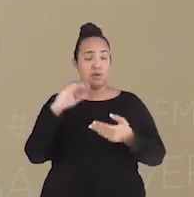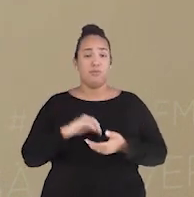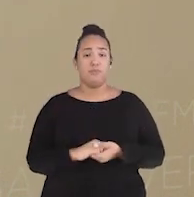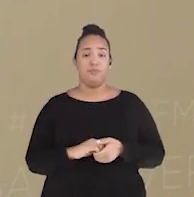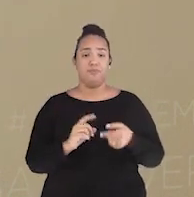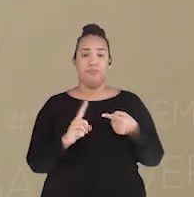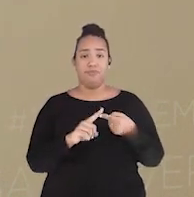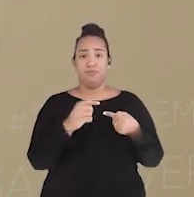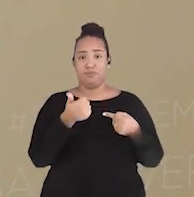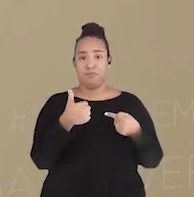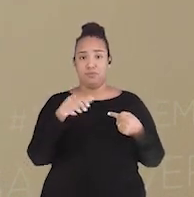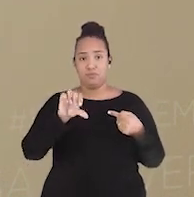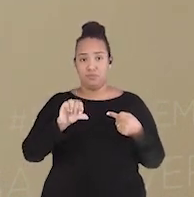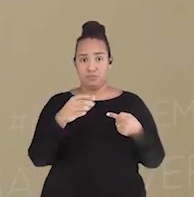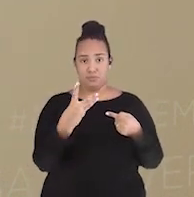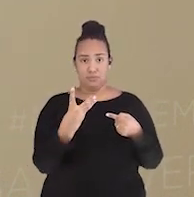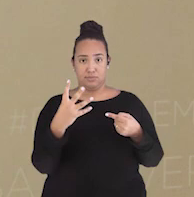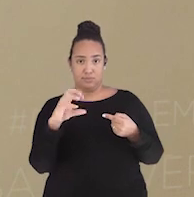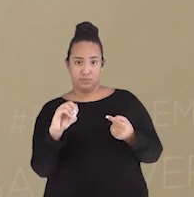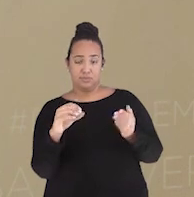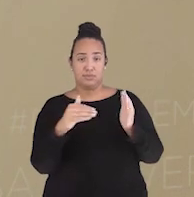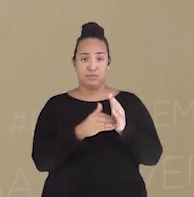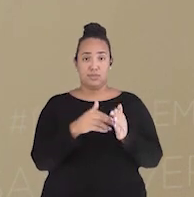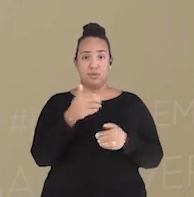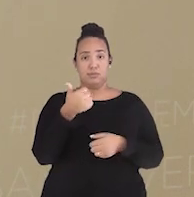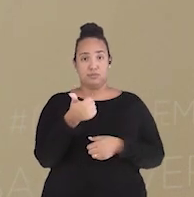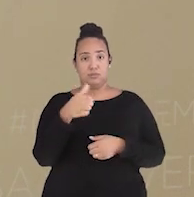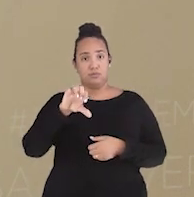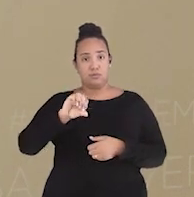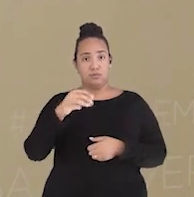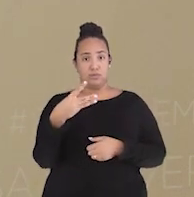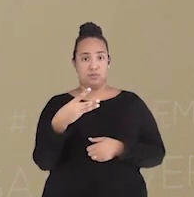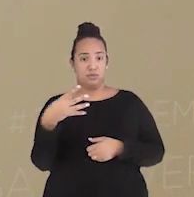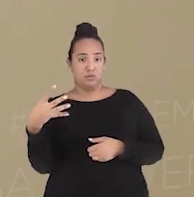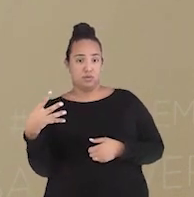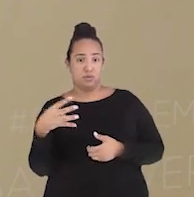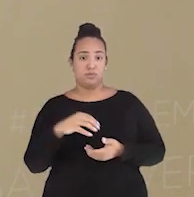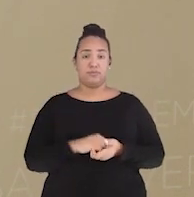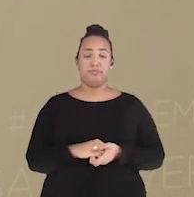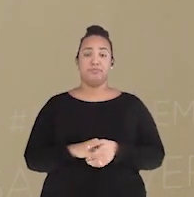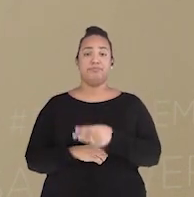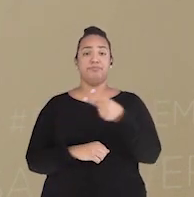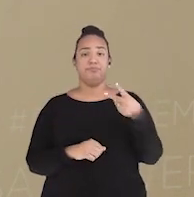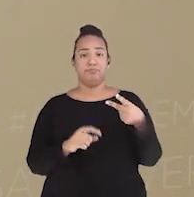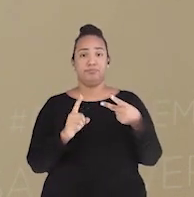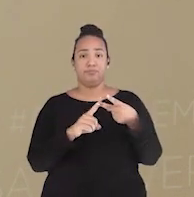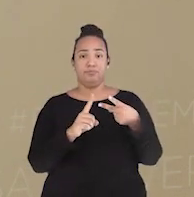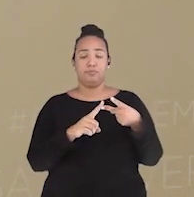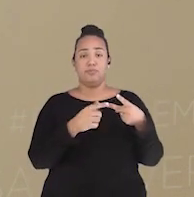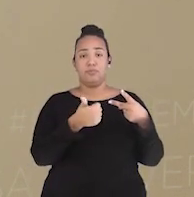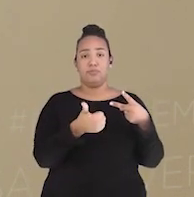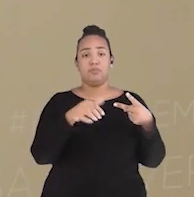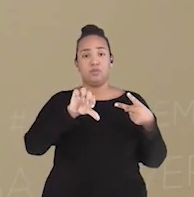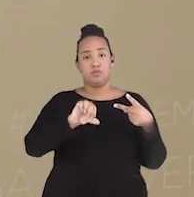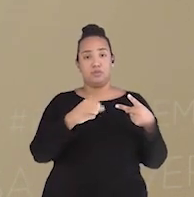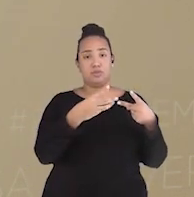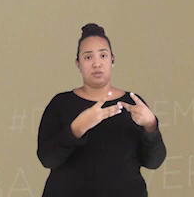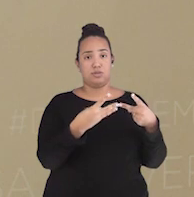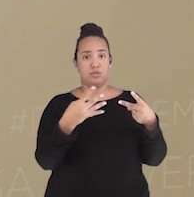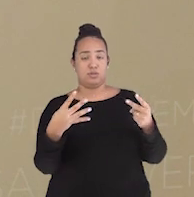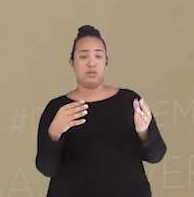eles: 1930 a 1934, chefe do governo provisório; 1934